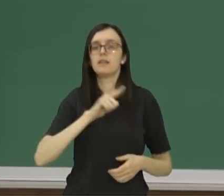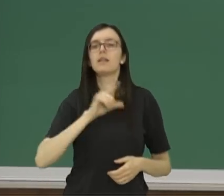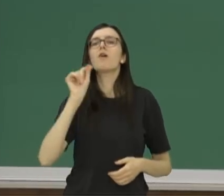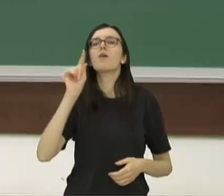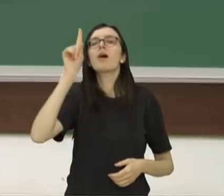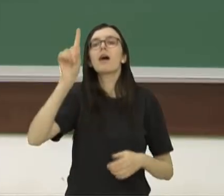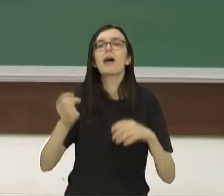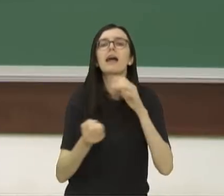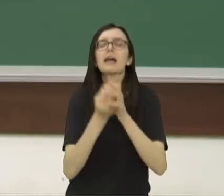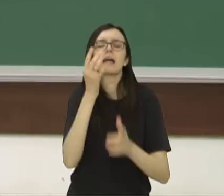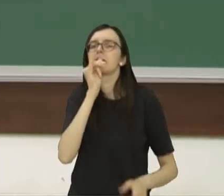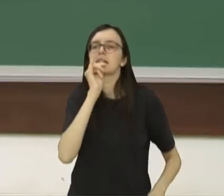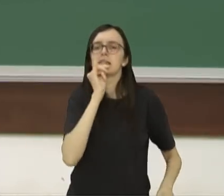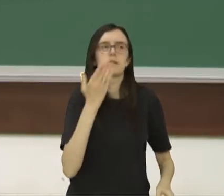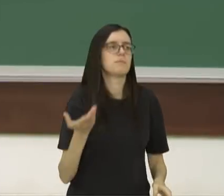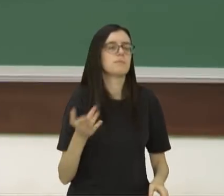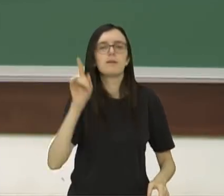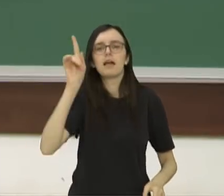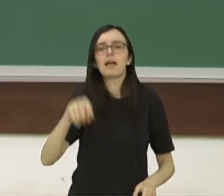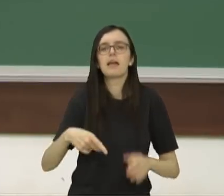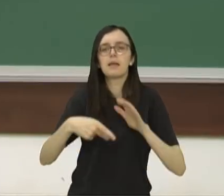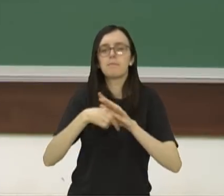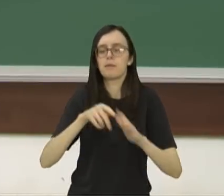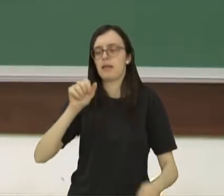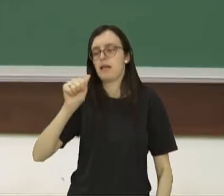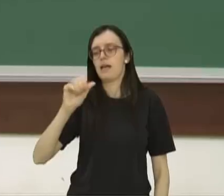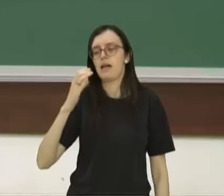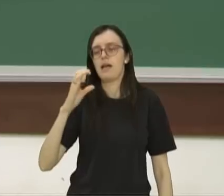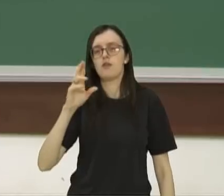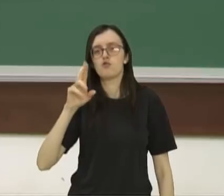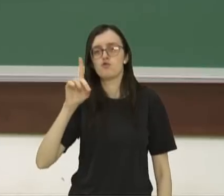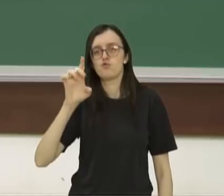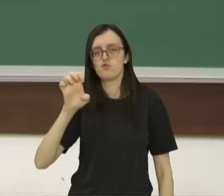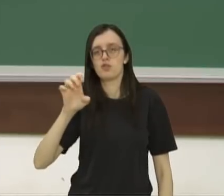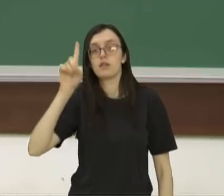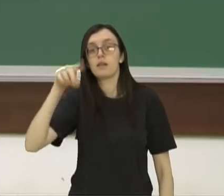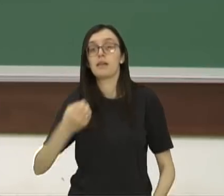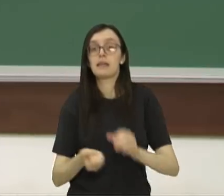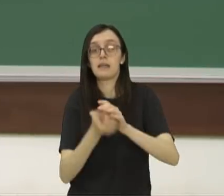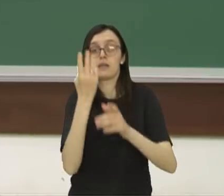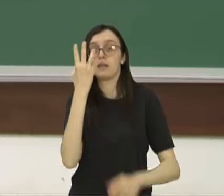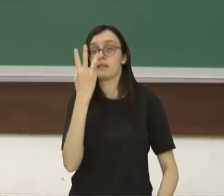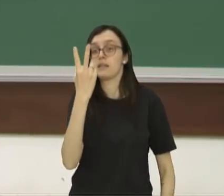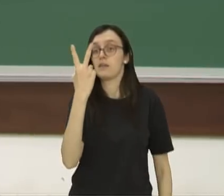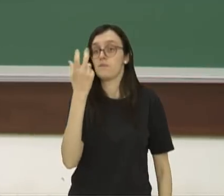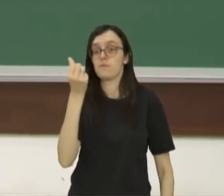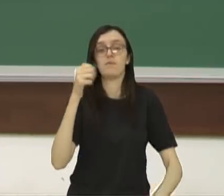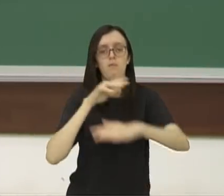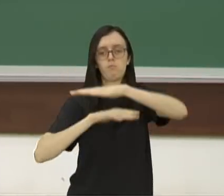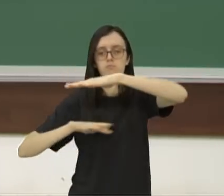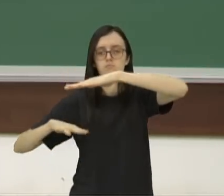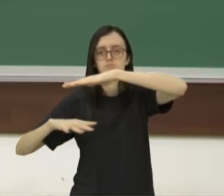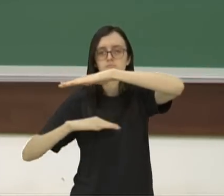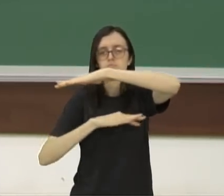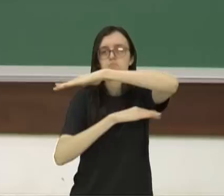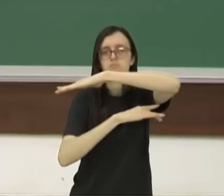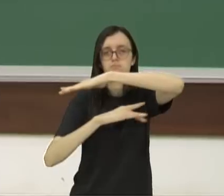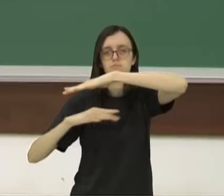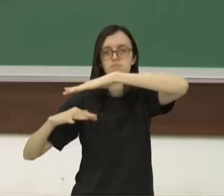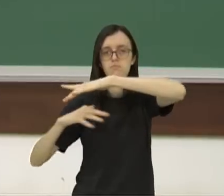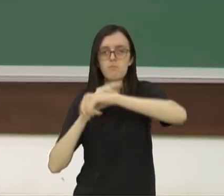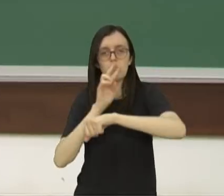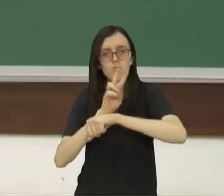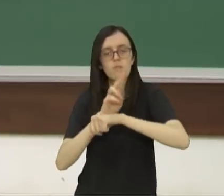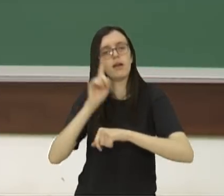a criação, por exemplo, de açudes, né? Então, foram criados 326 açudes nessa região com a ação